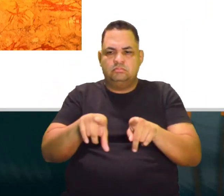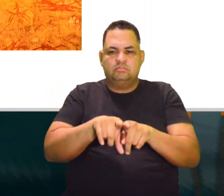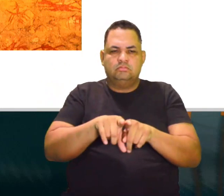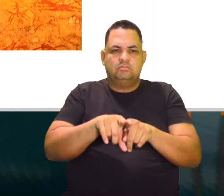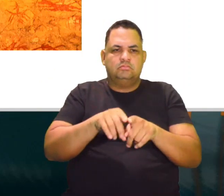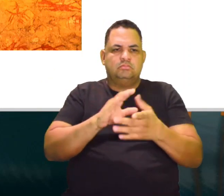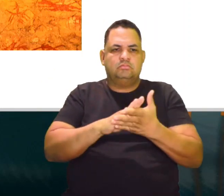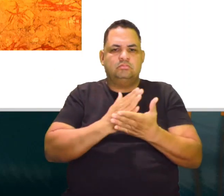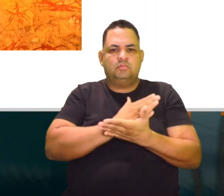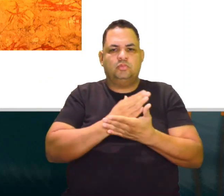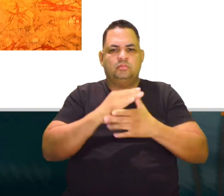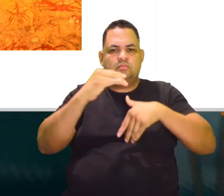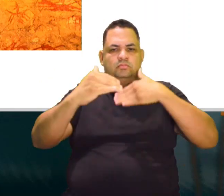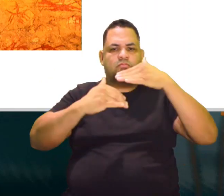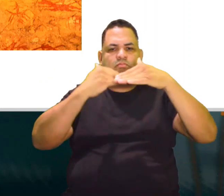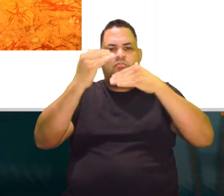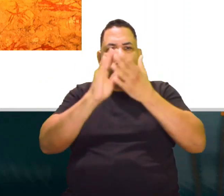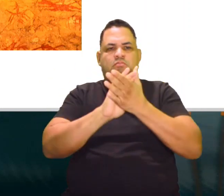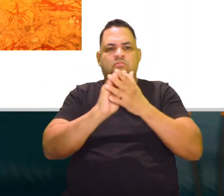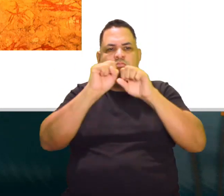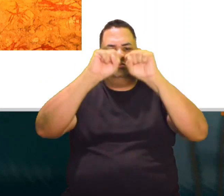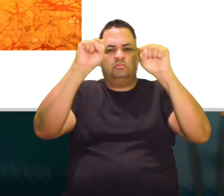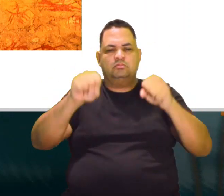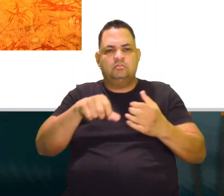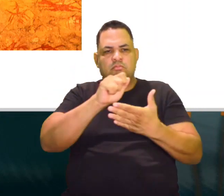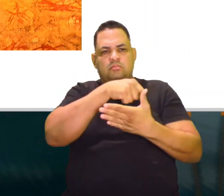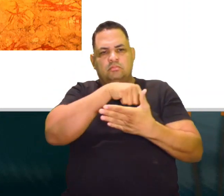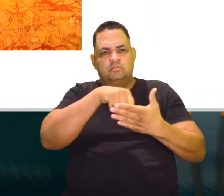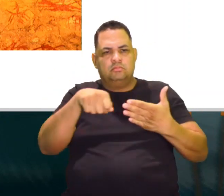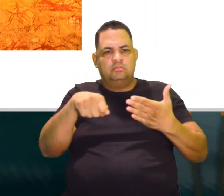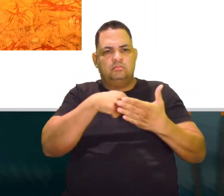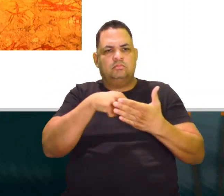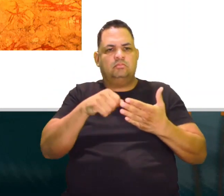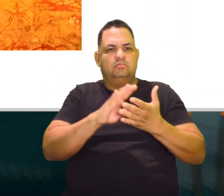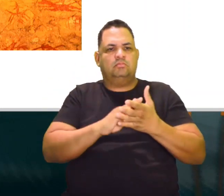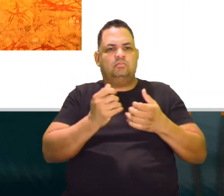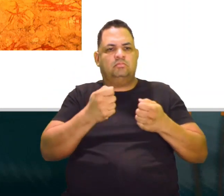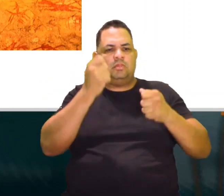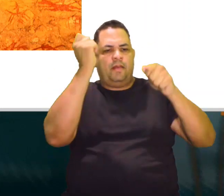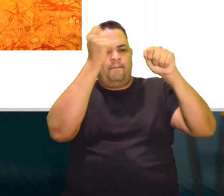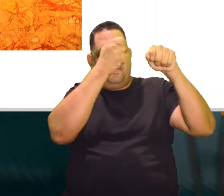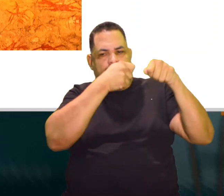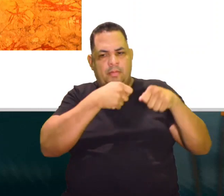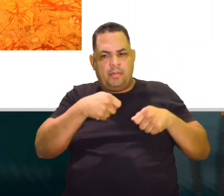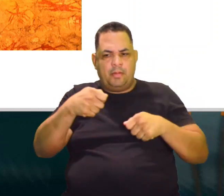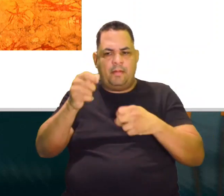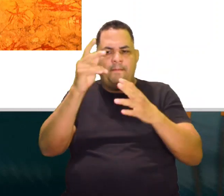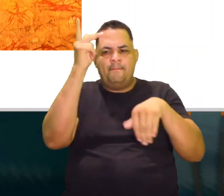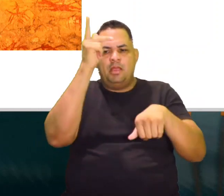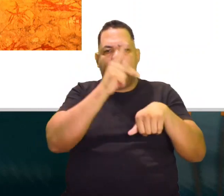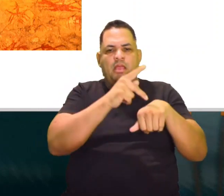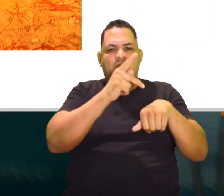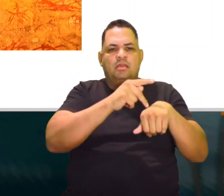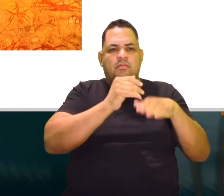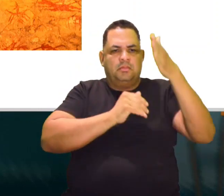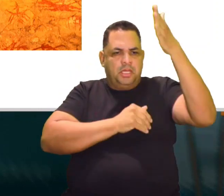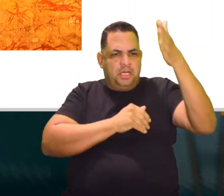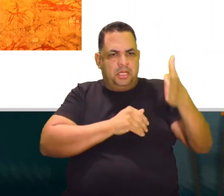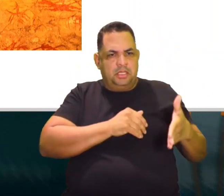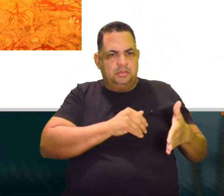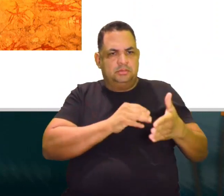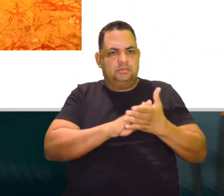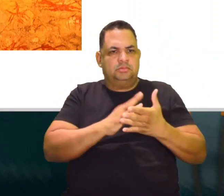começaram a desenvolver o sistema de escrita por meio ali de escrita em pedras, né, em paredes, que eram